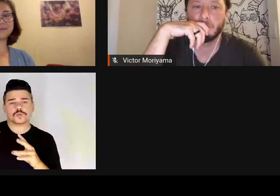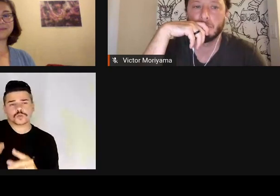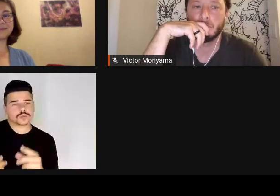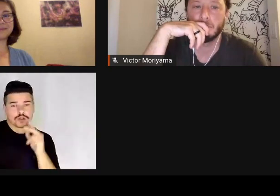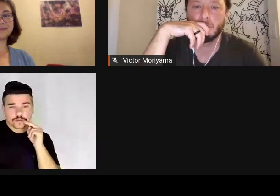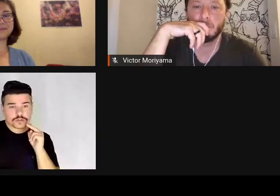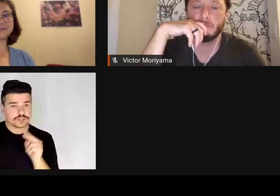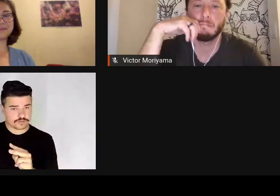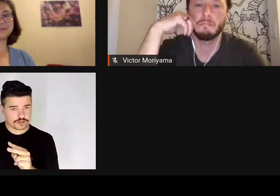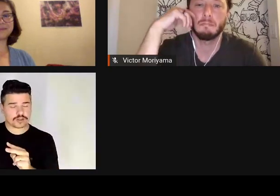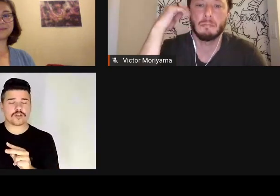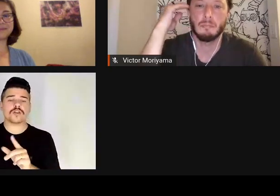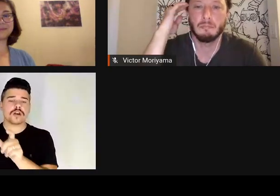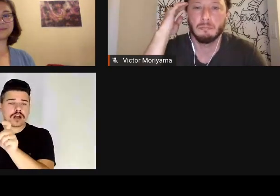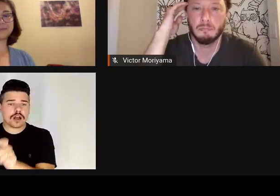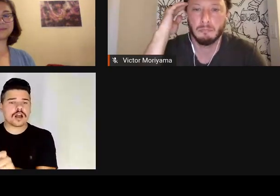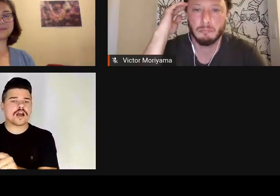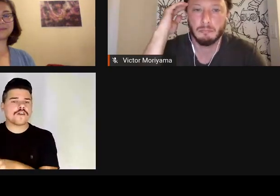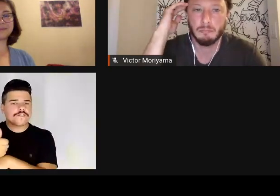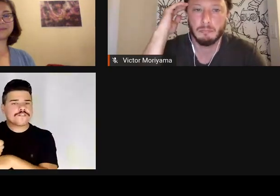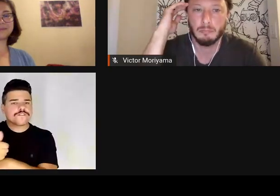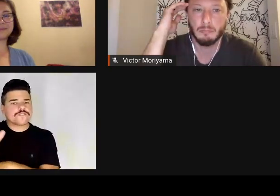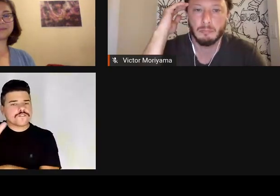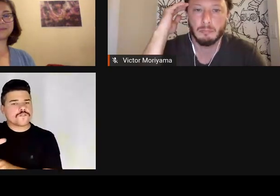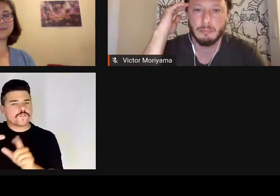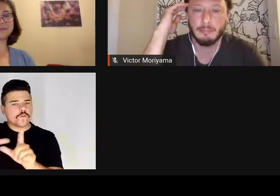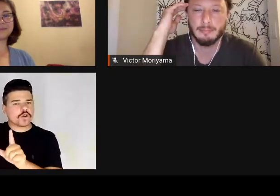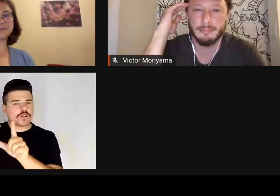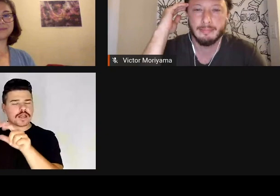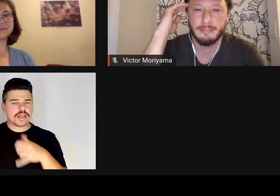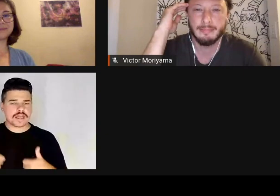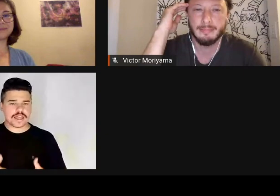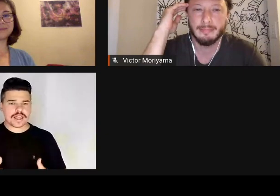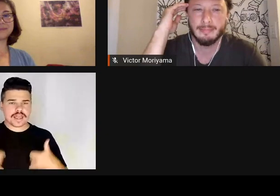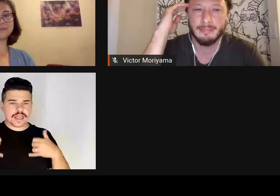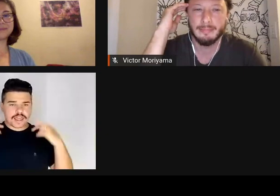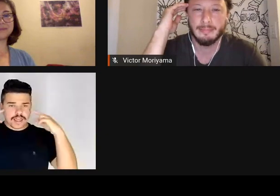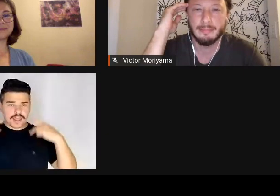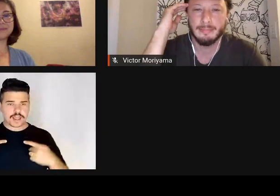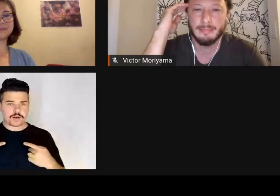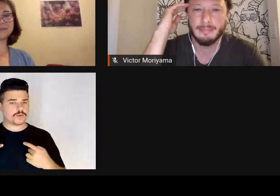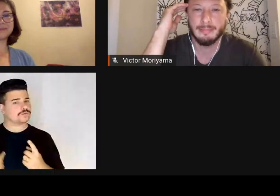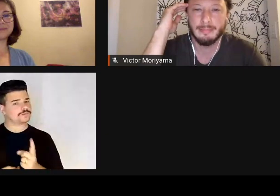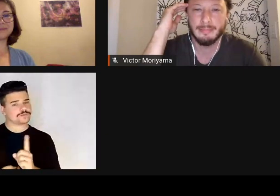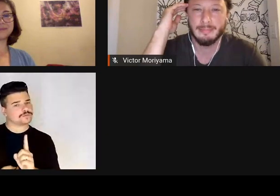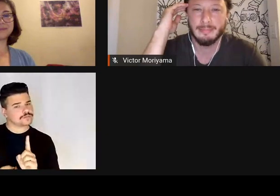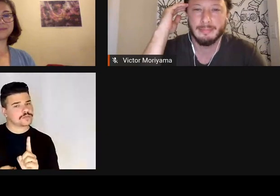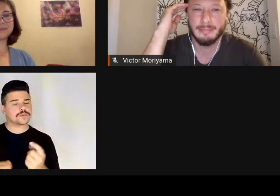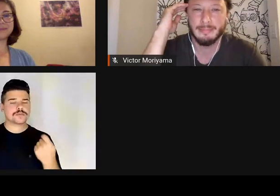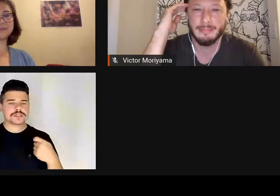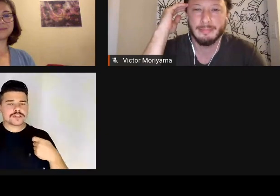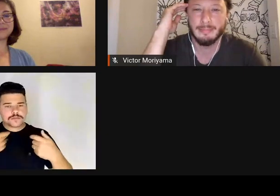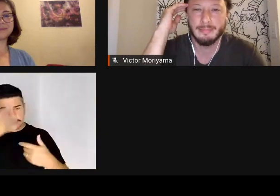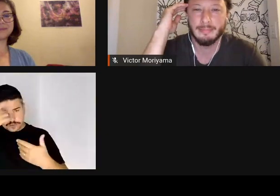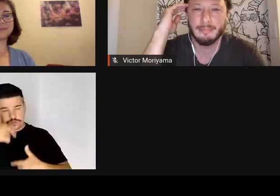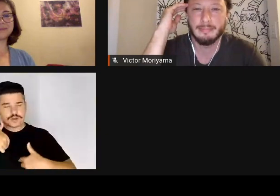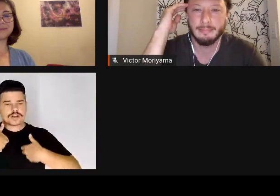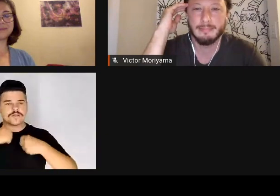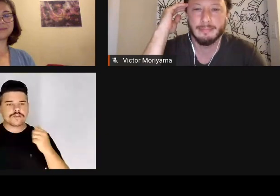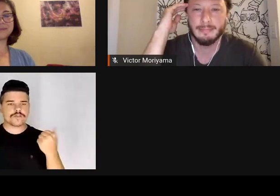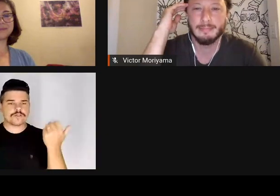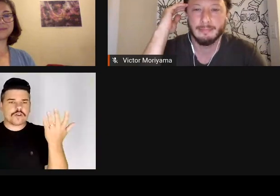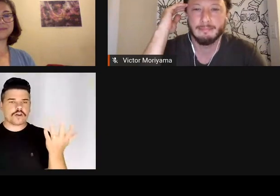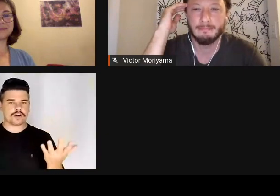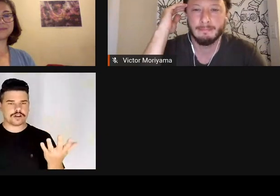o fotógrafo não pode ser uma pessoa egocêntrica, tem que ser uma pessoa ligada para fora dele.